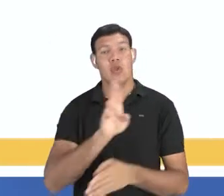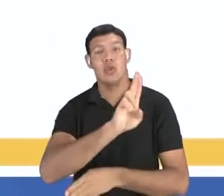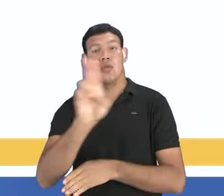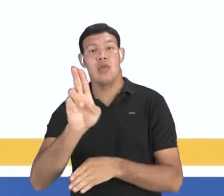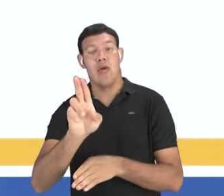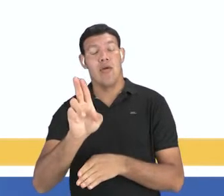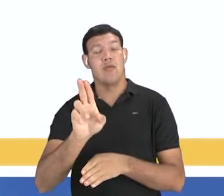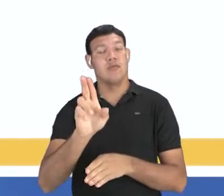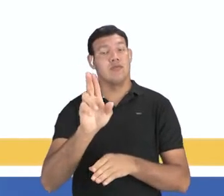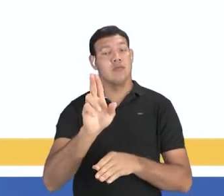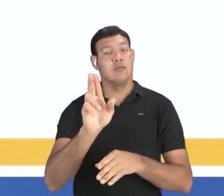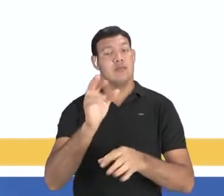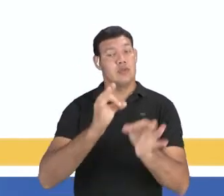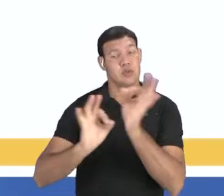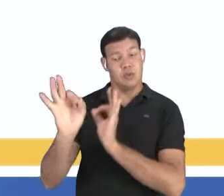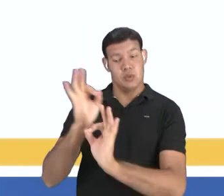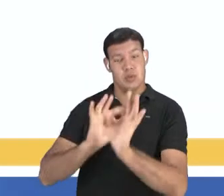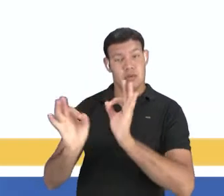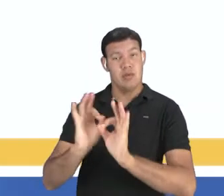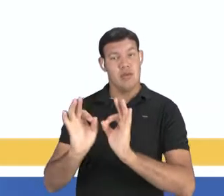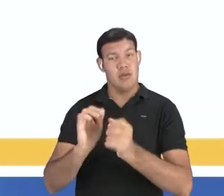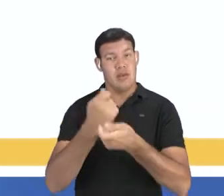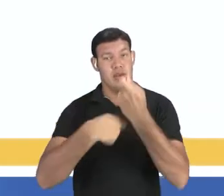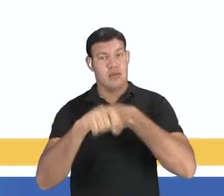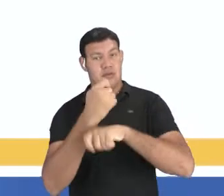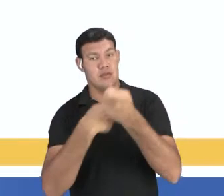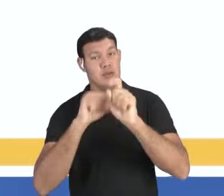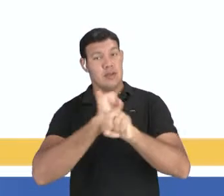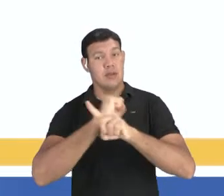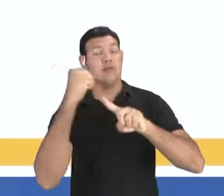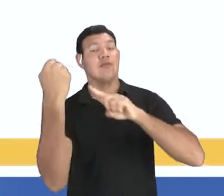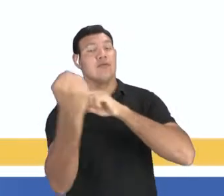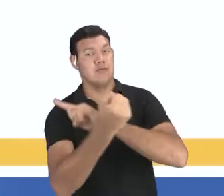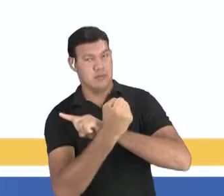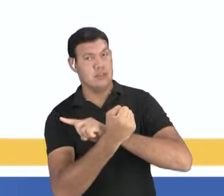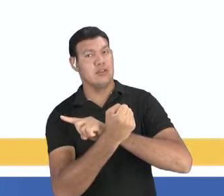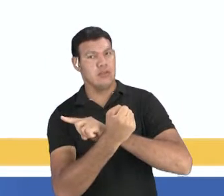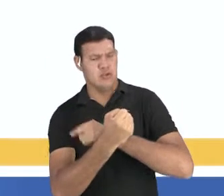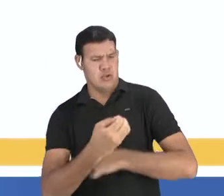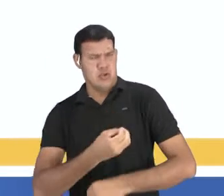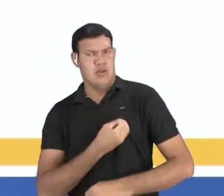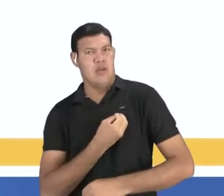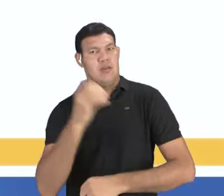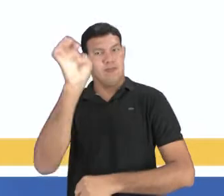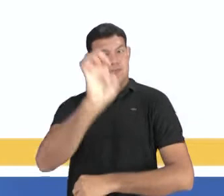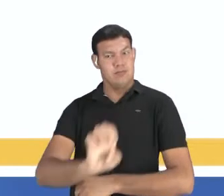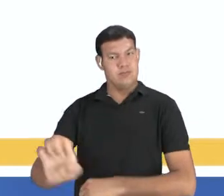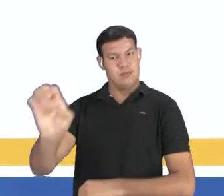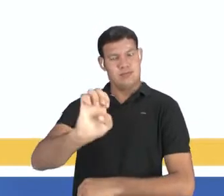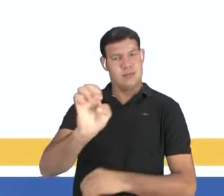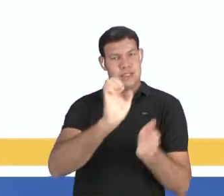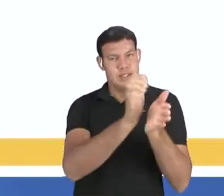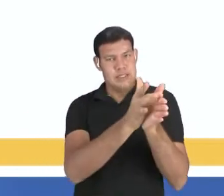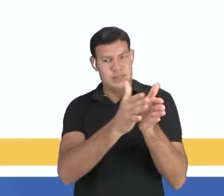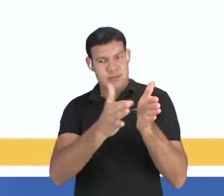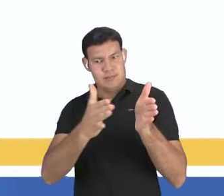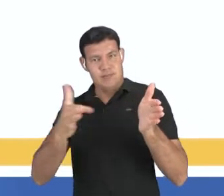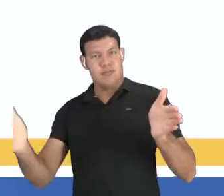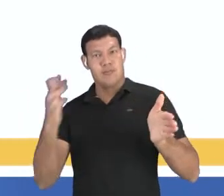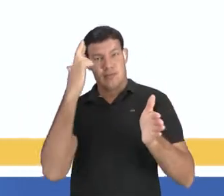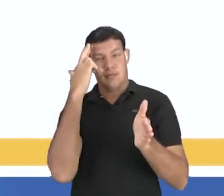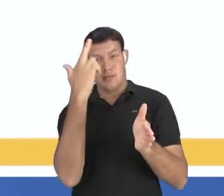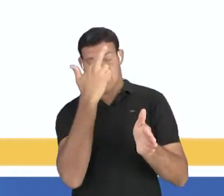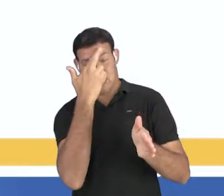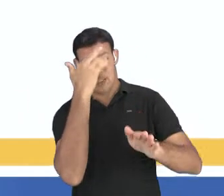a forma de organização econômica e social vivenciada na Europa centro-ocidental durante o período histórico